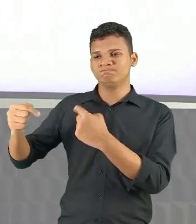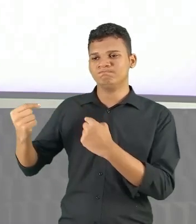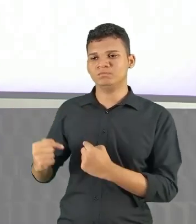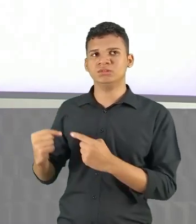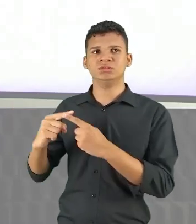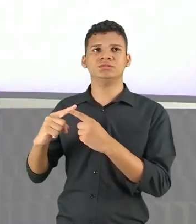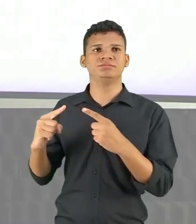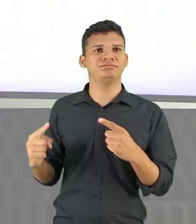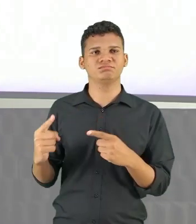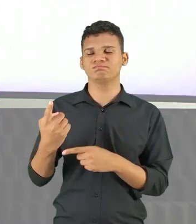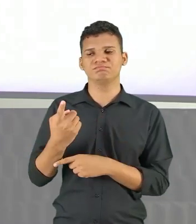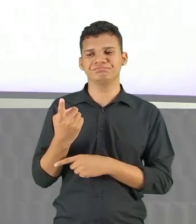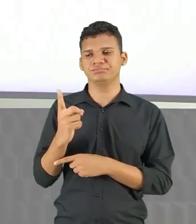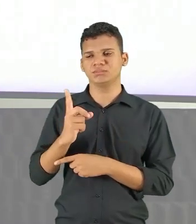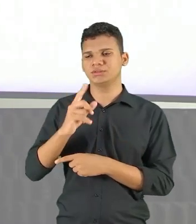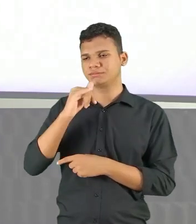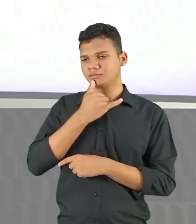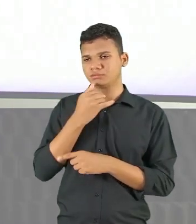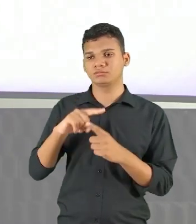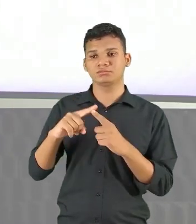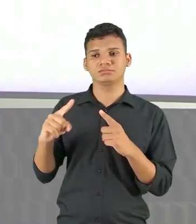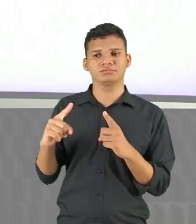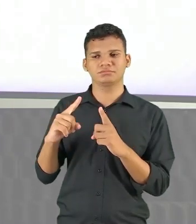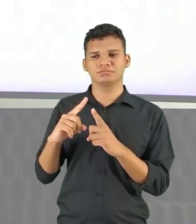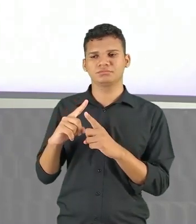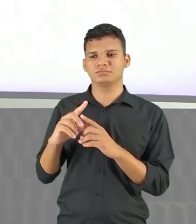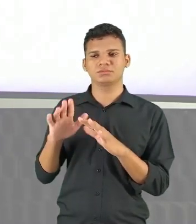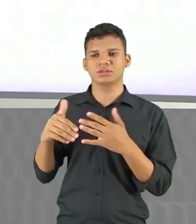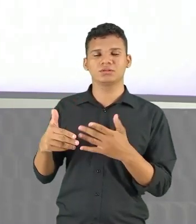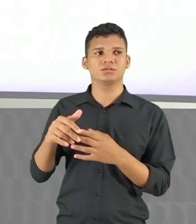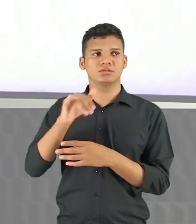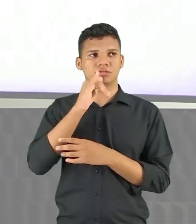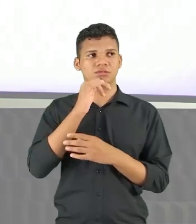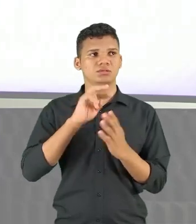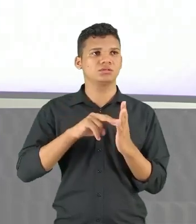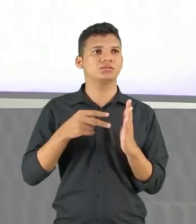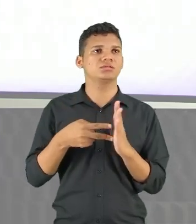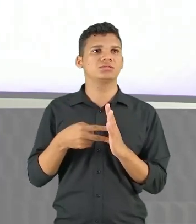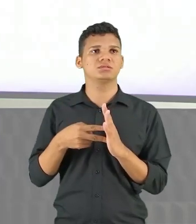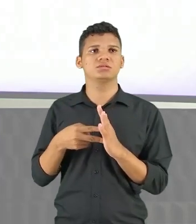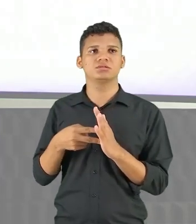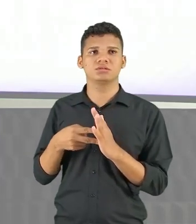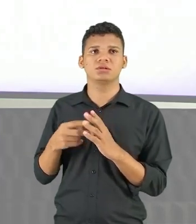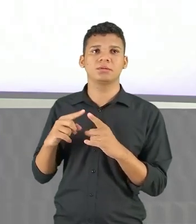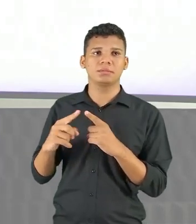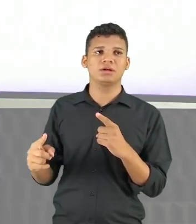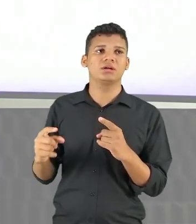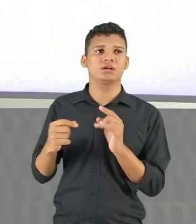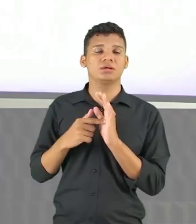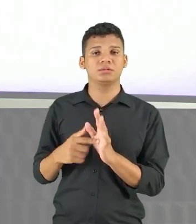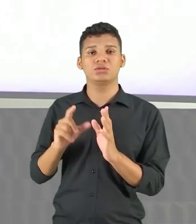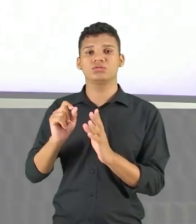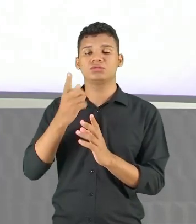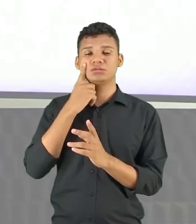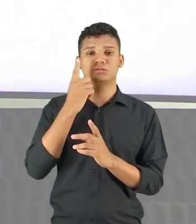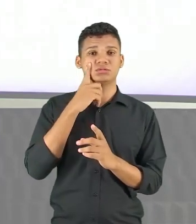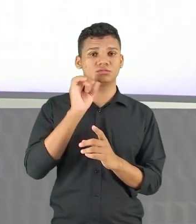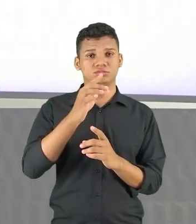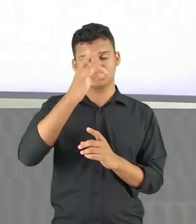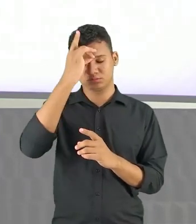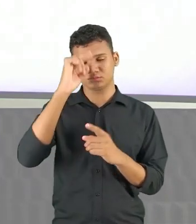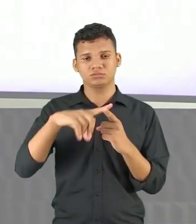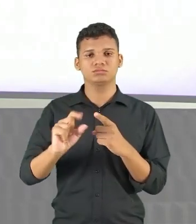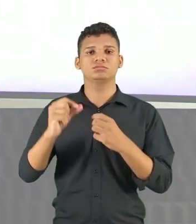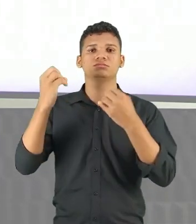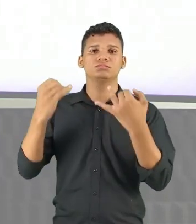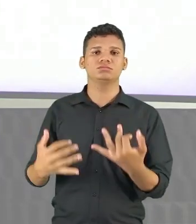me susceptibilizei. Longe disso o quê? Aí ele vem 2 pontos a apresentar a ideia referente ao que ele